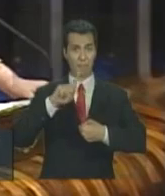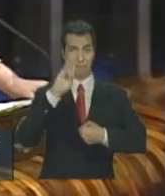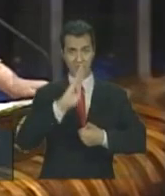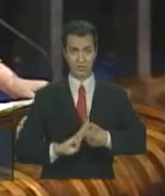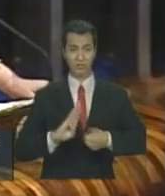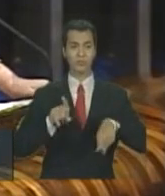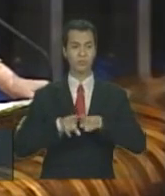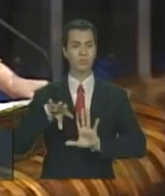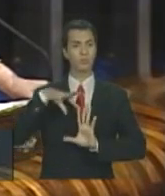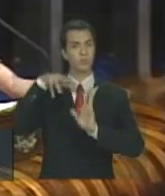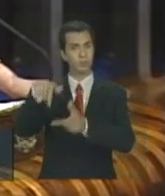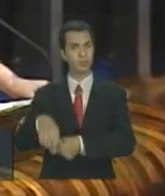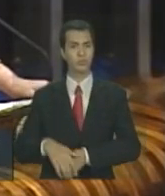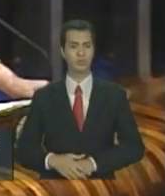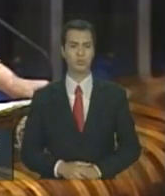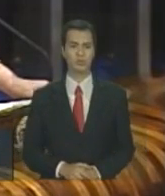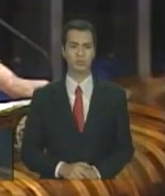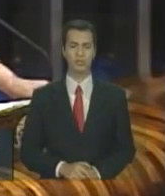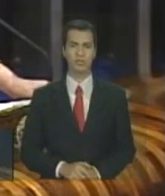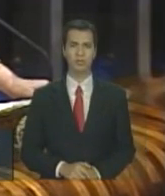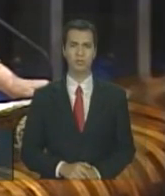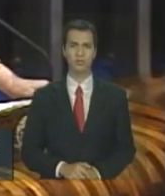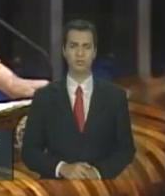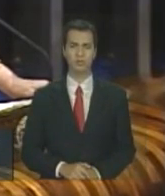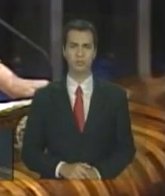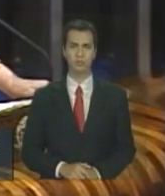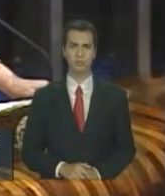mundo. Tudo isso